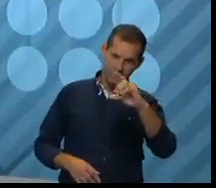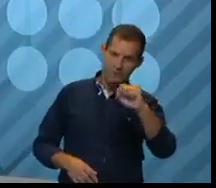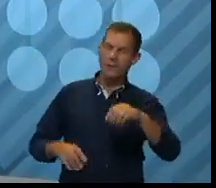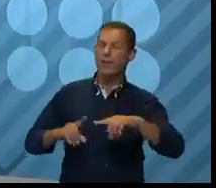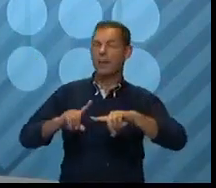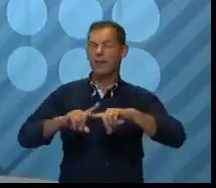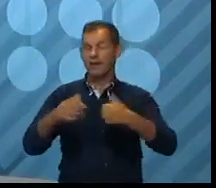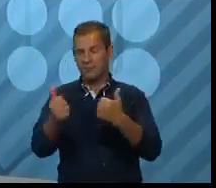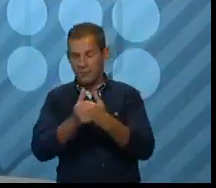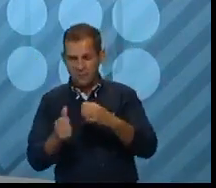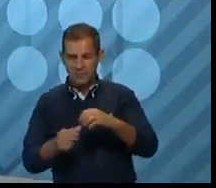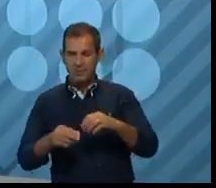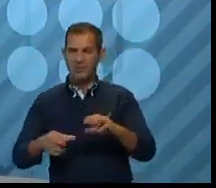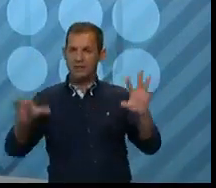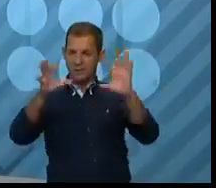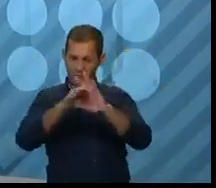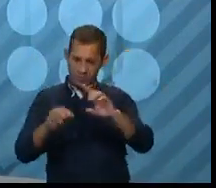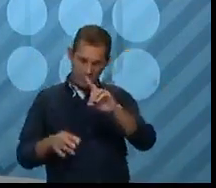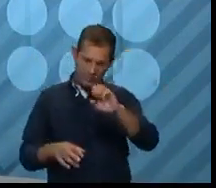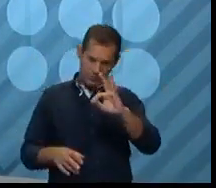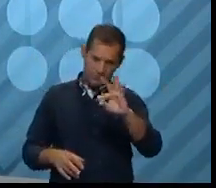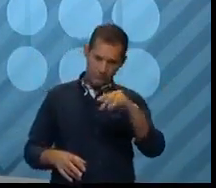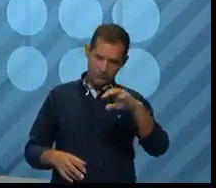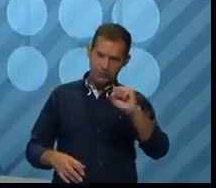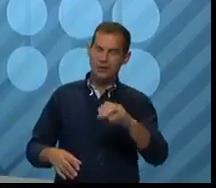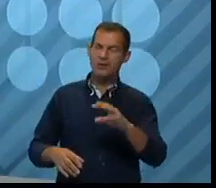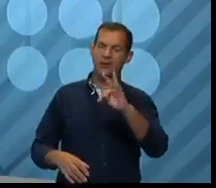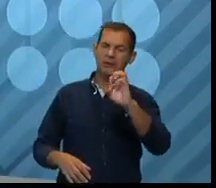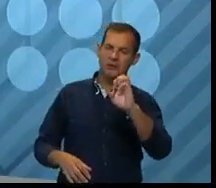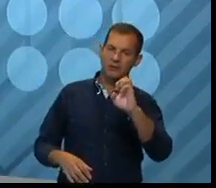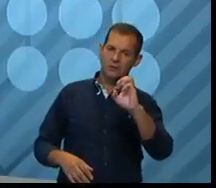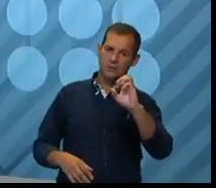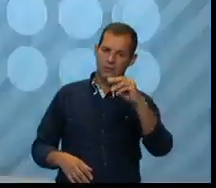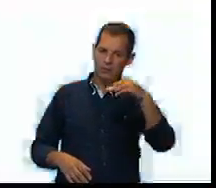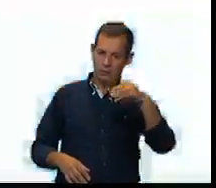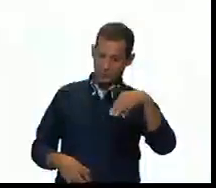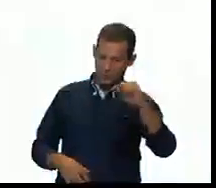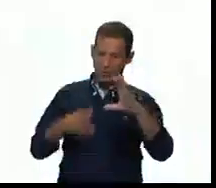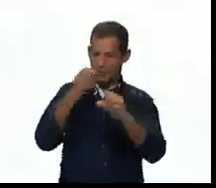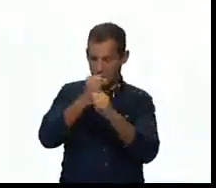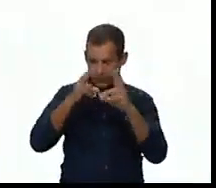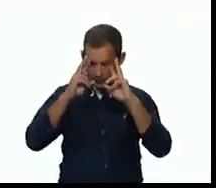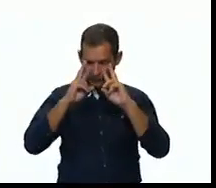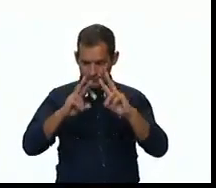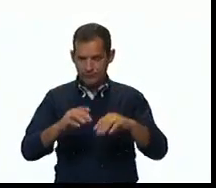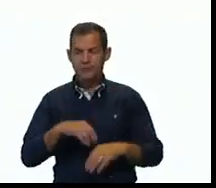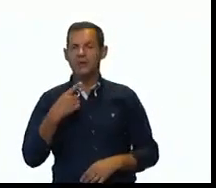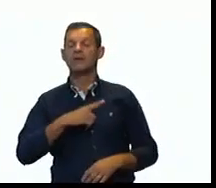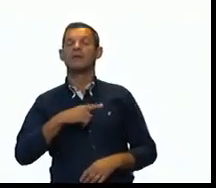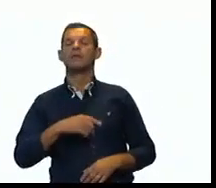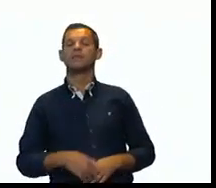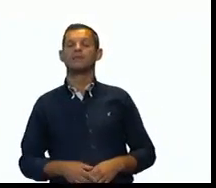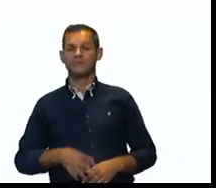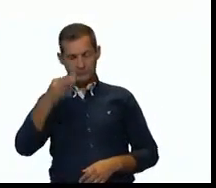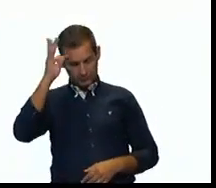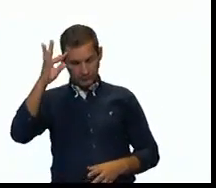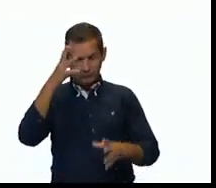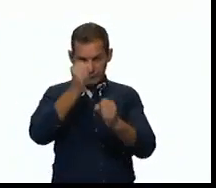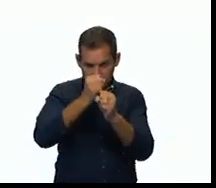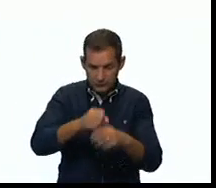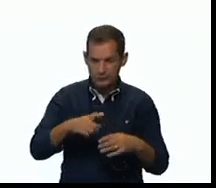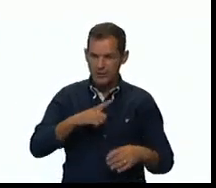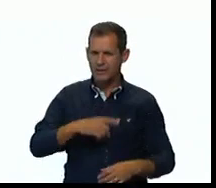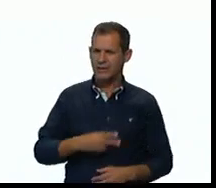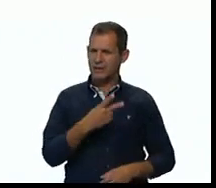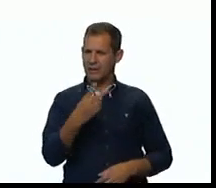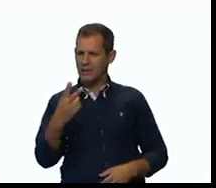dessas integrais definidas, nós temos o teorema fundamental do cálculo. Acompanhe. Aqui, o teorema fundamental do cálculo, ele